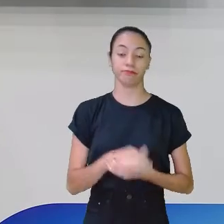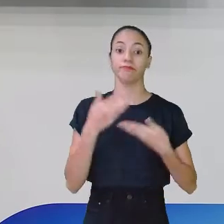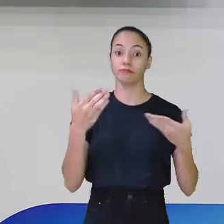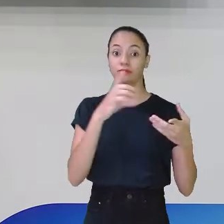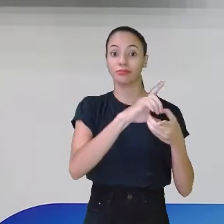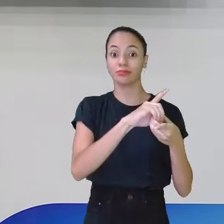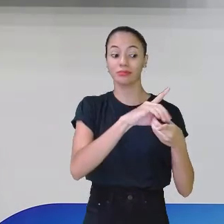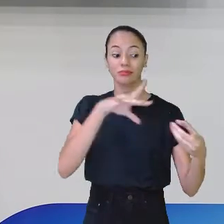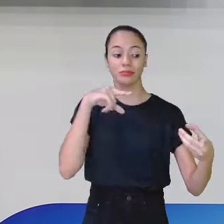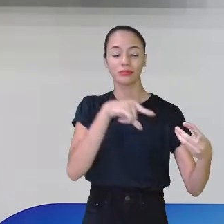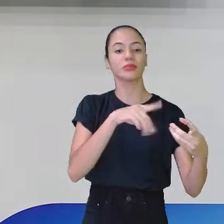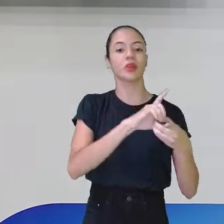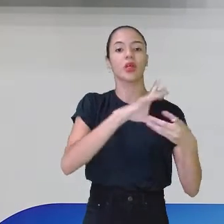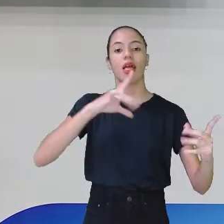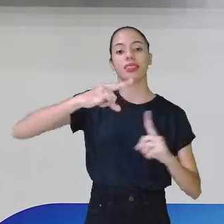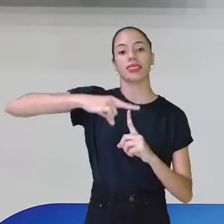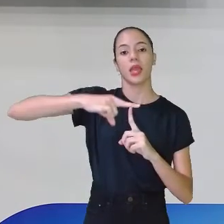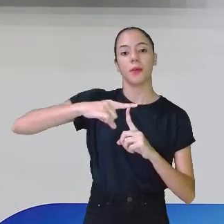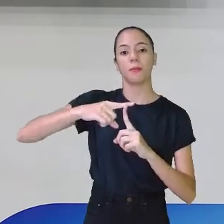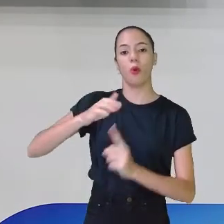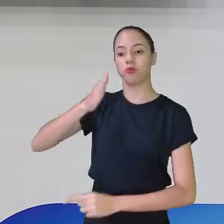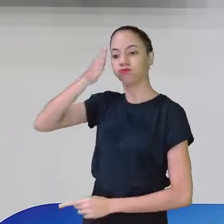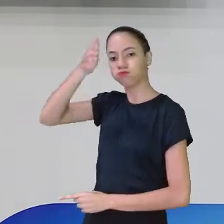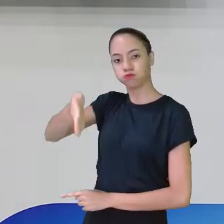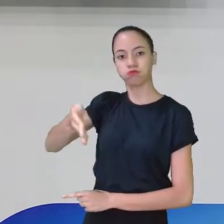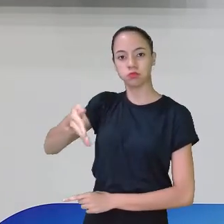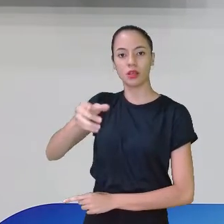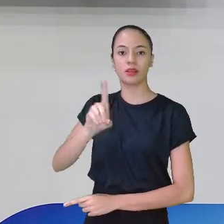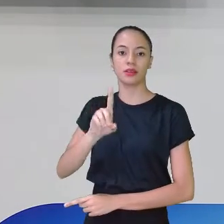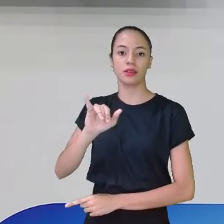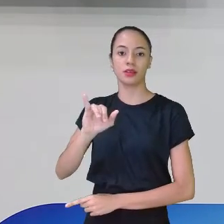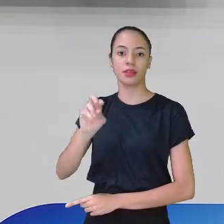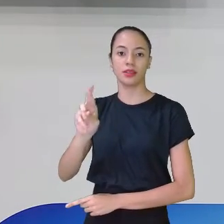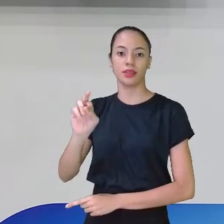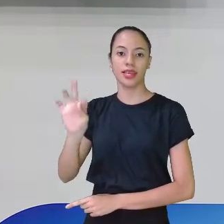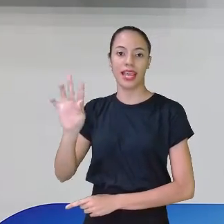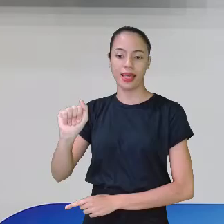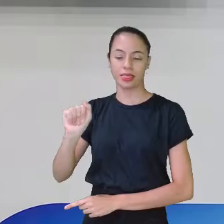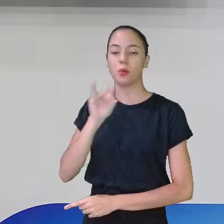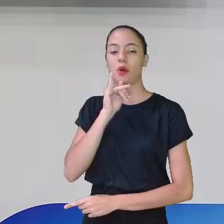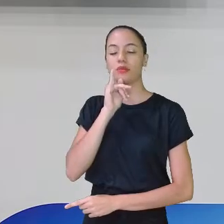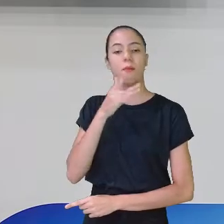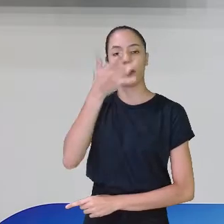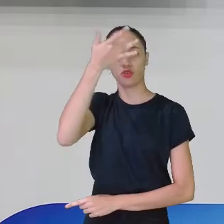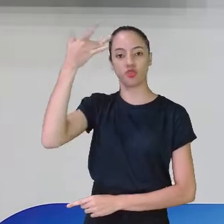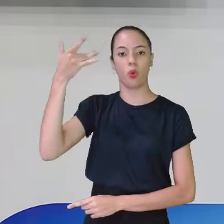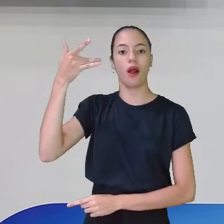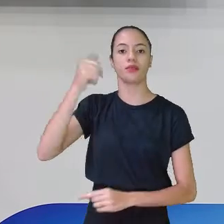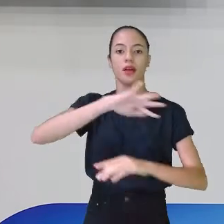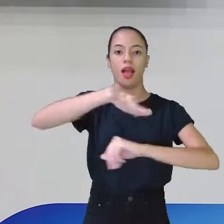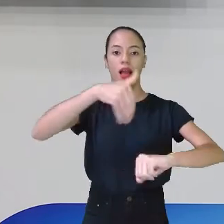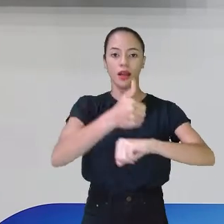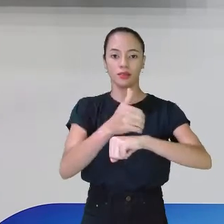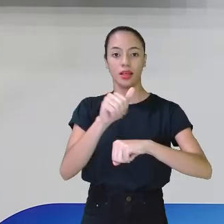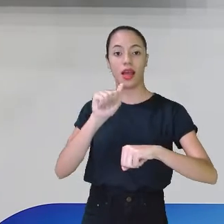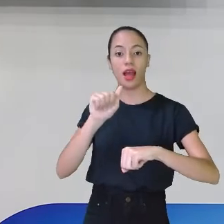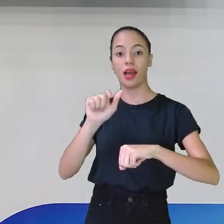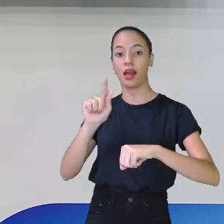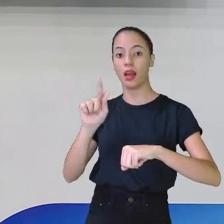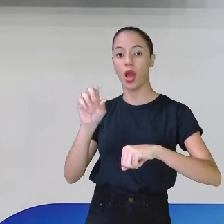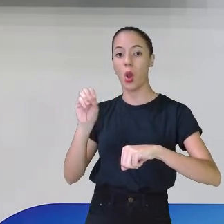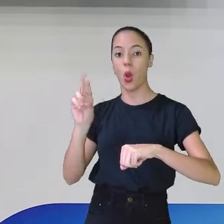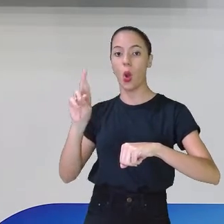era direta, porque eles chegavam, se reuniam nas ágoras, que eram as praças públicas, né? E dizia assim, se